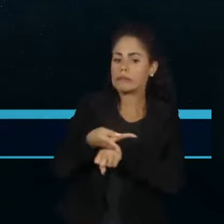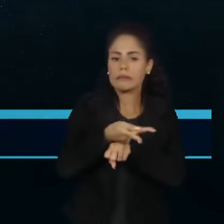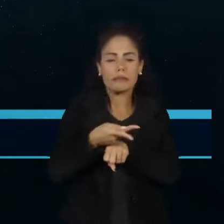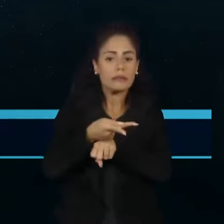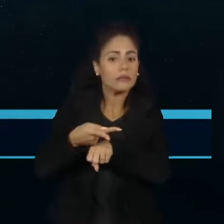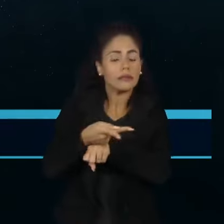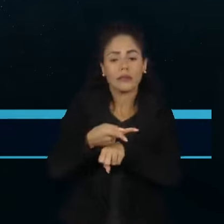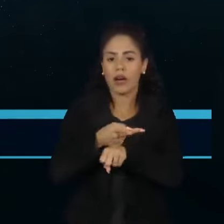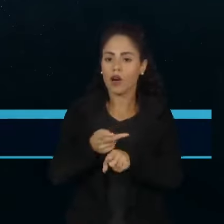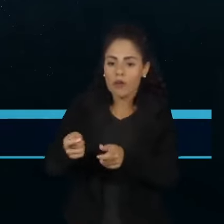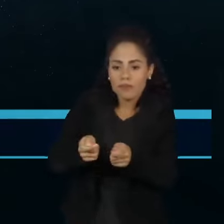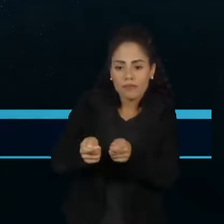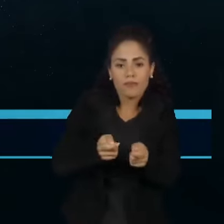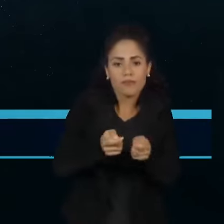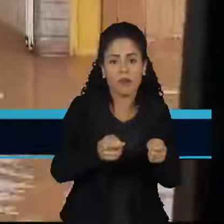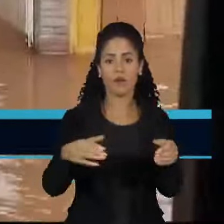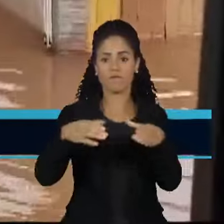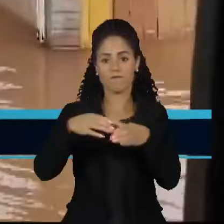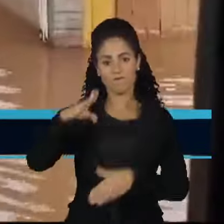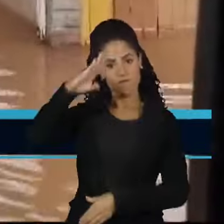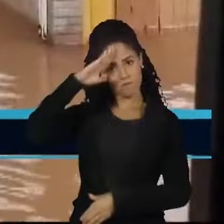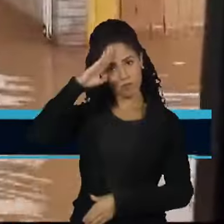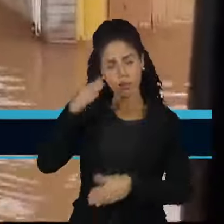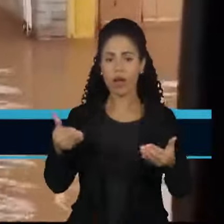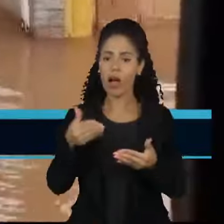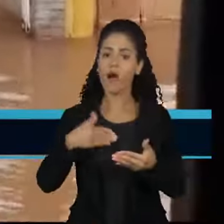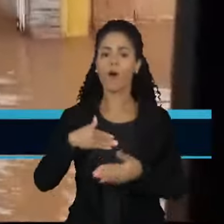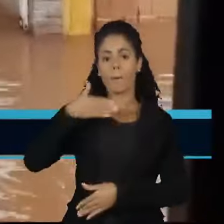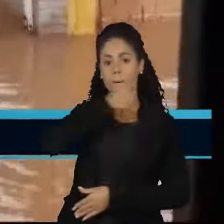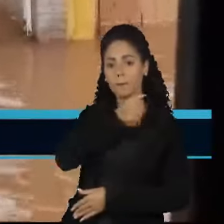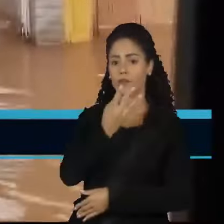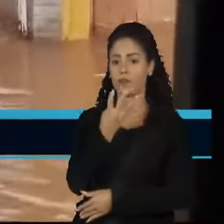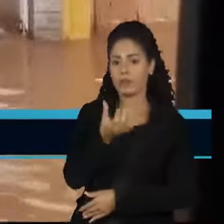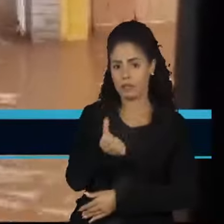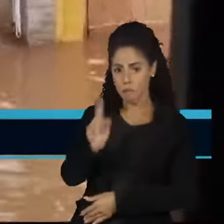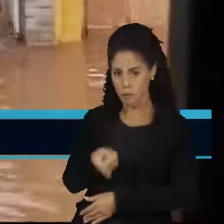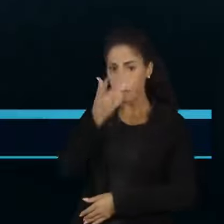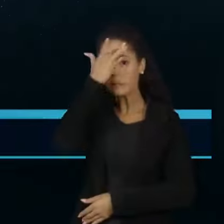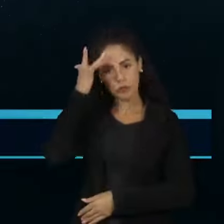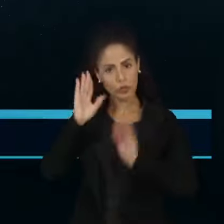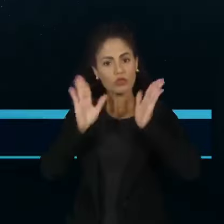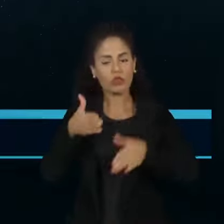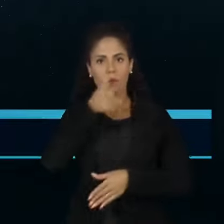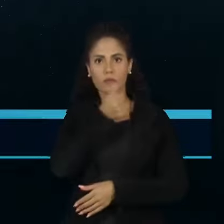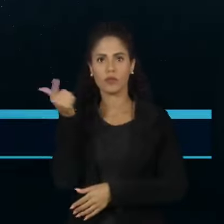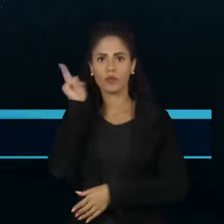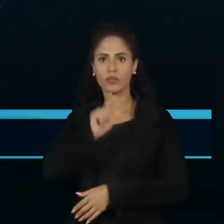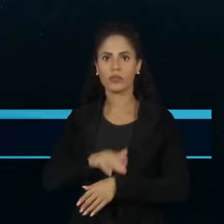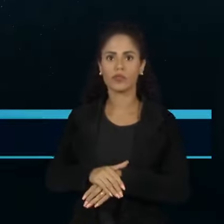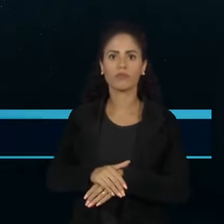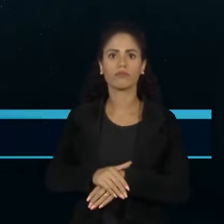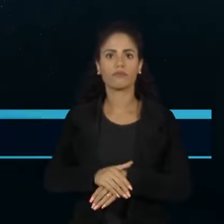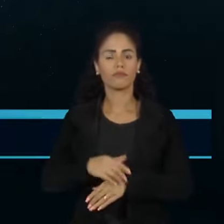operação coordenada pelas forças militares já resgatou 46 mil pessoas. Passei.